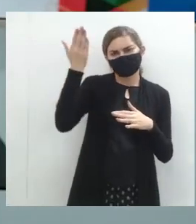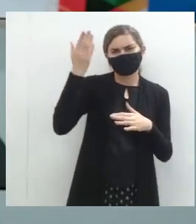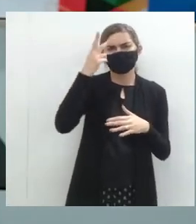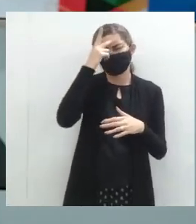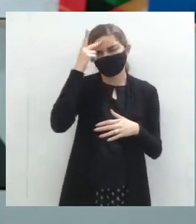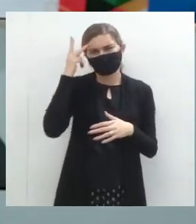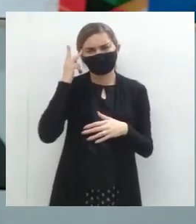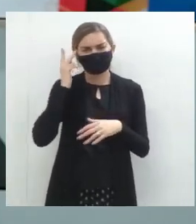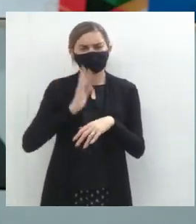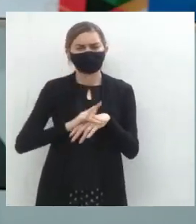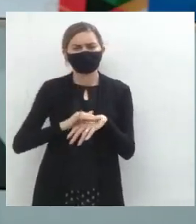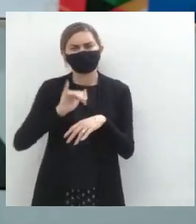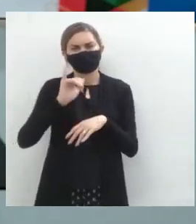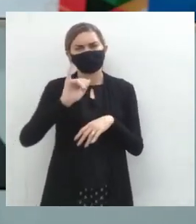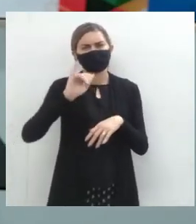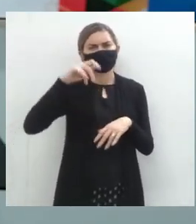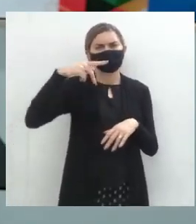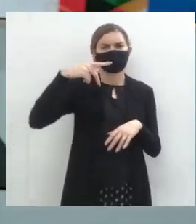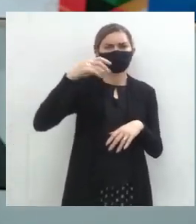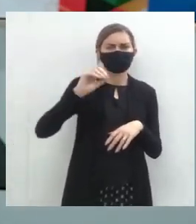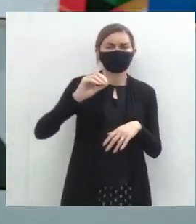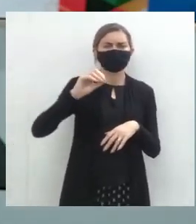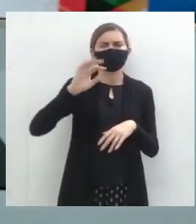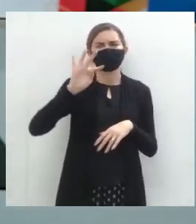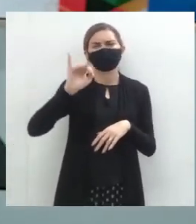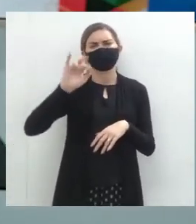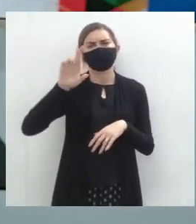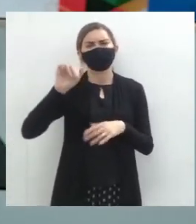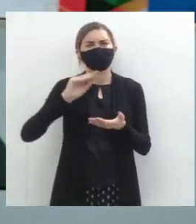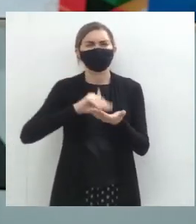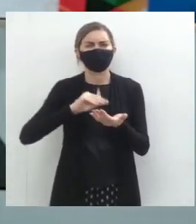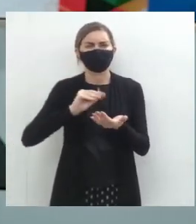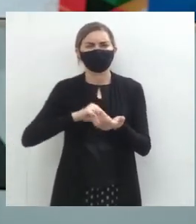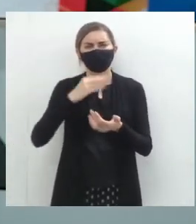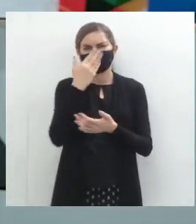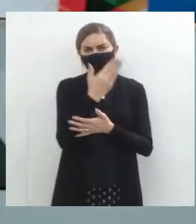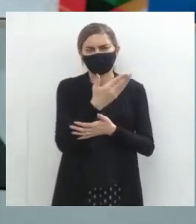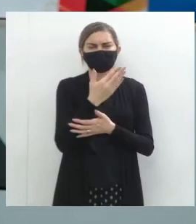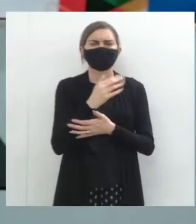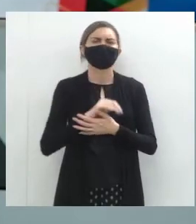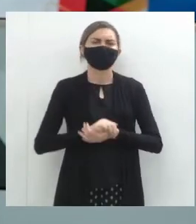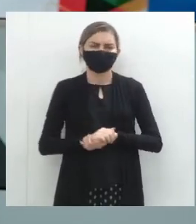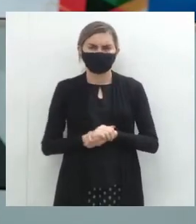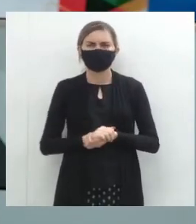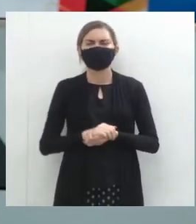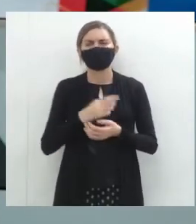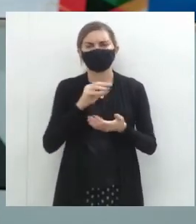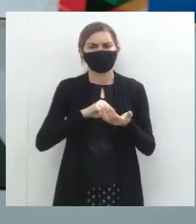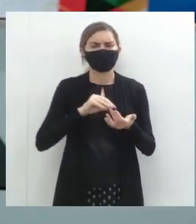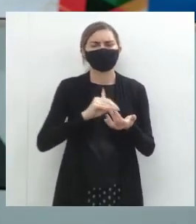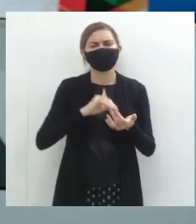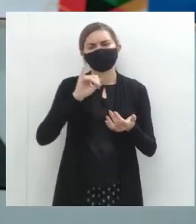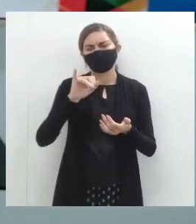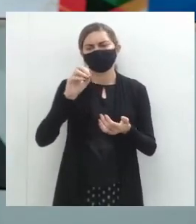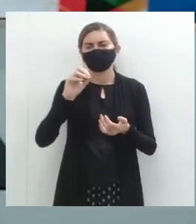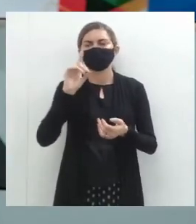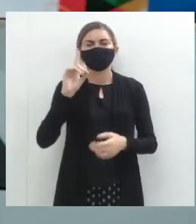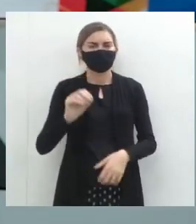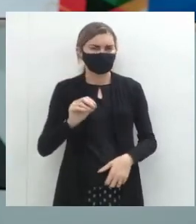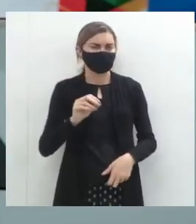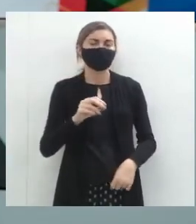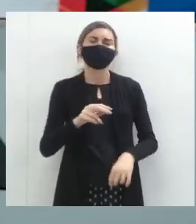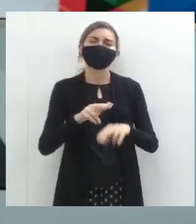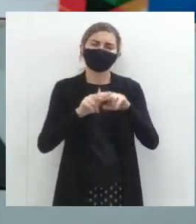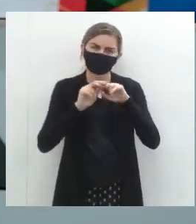de pessoas com hipotireoidismo por deficiência de iodo. Por deficiência de iodo. Por isso,